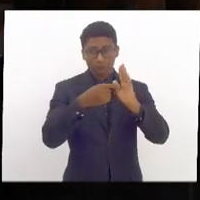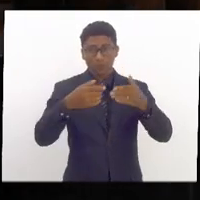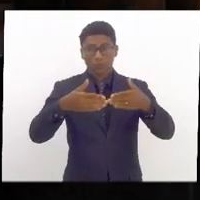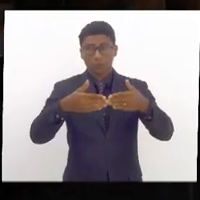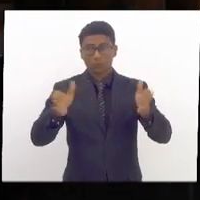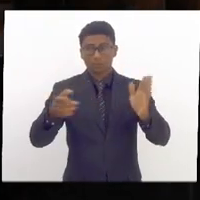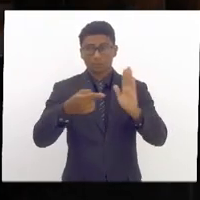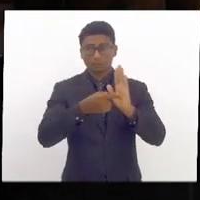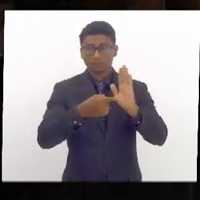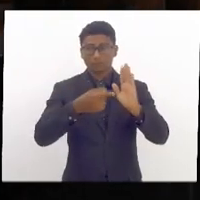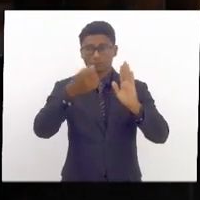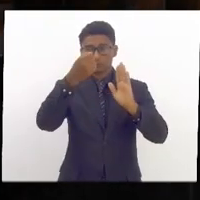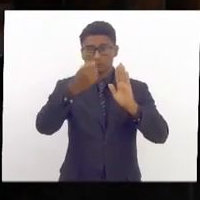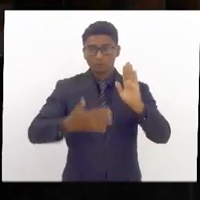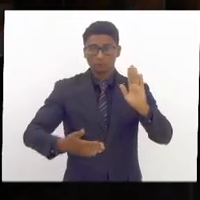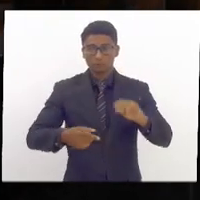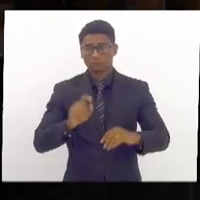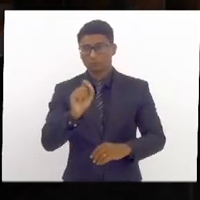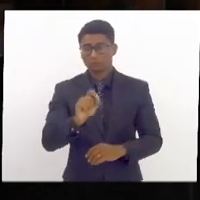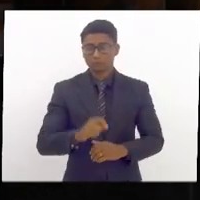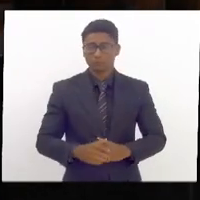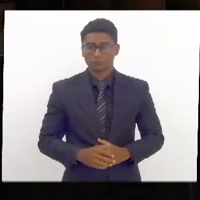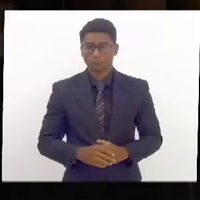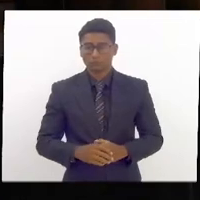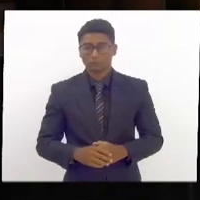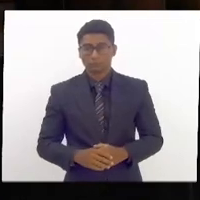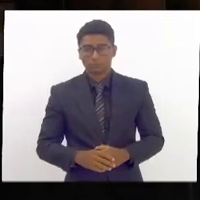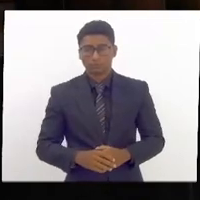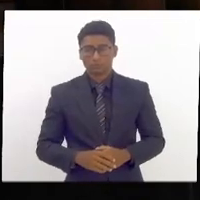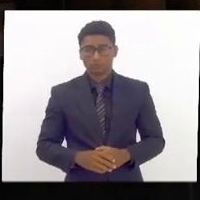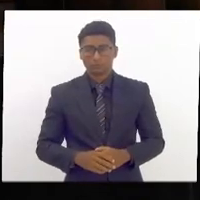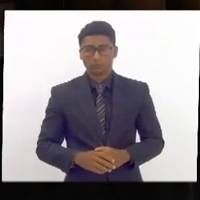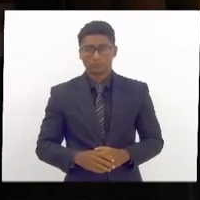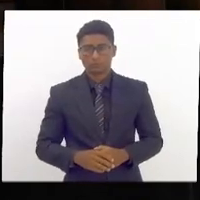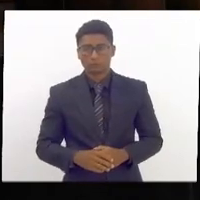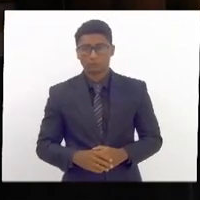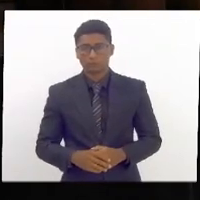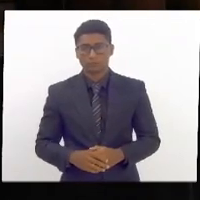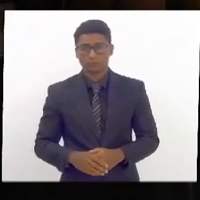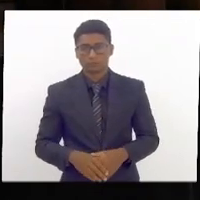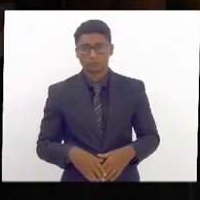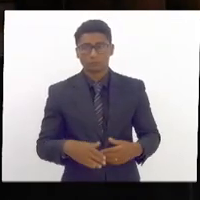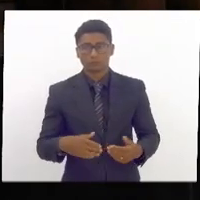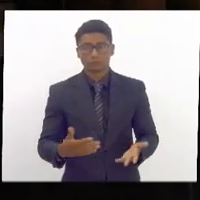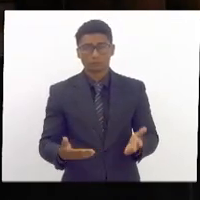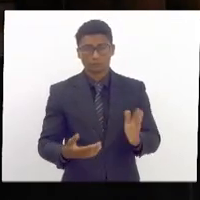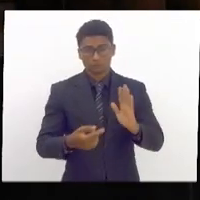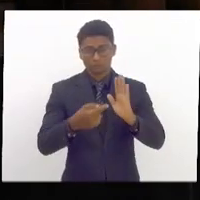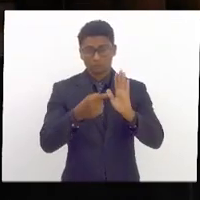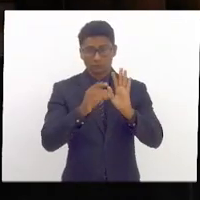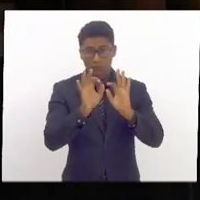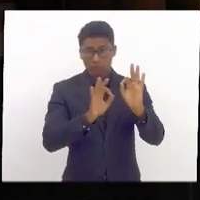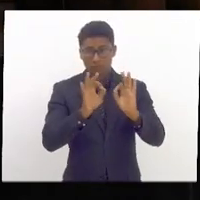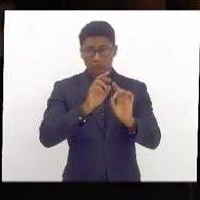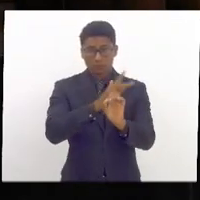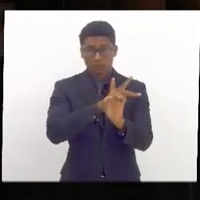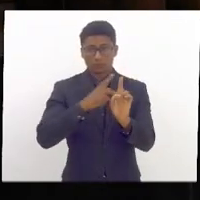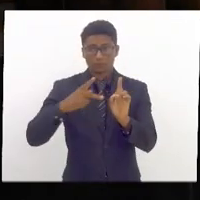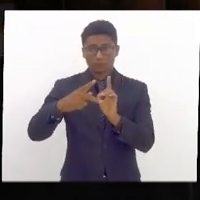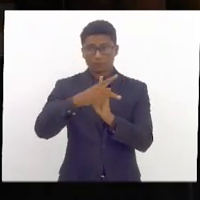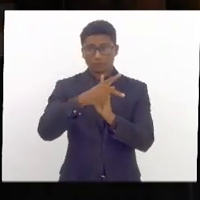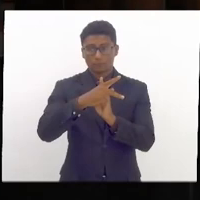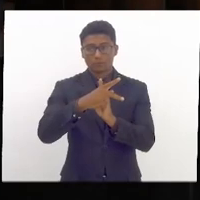logo no início, o seguinte, que o plano de previdência de que trata esta lei complementar terá